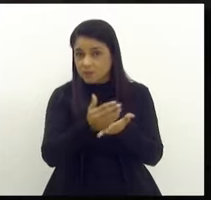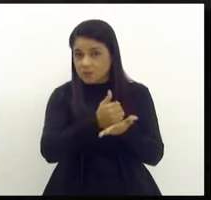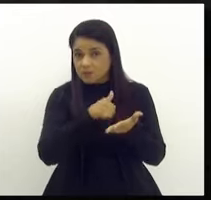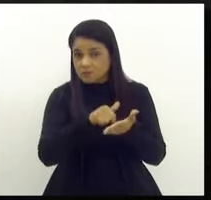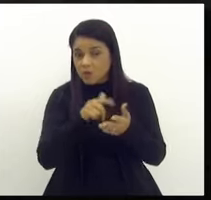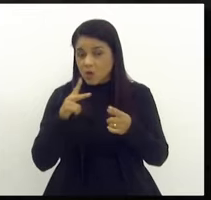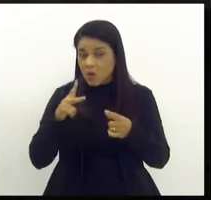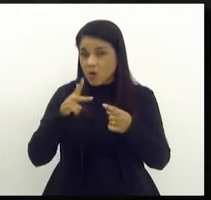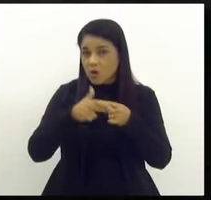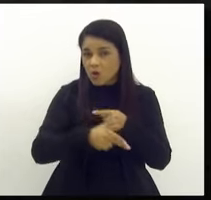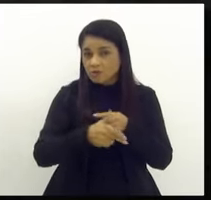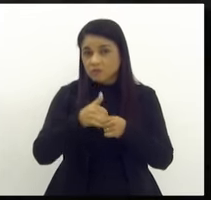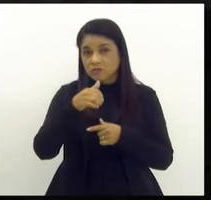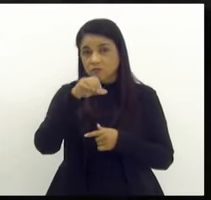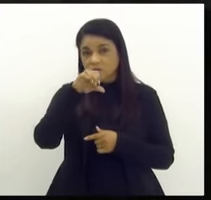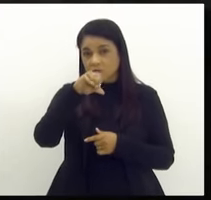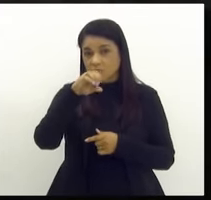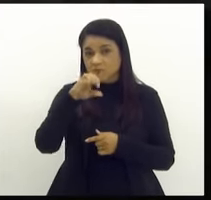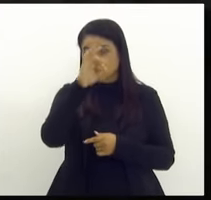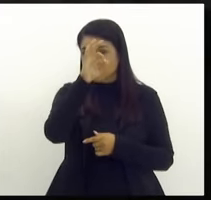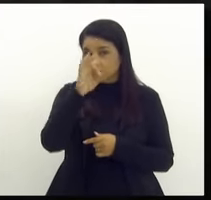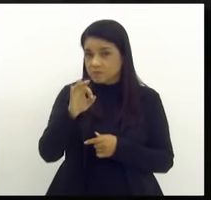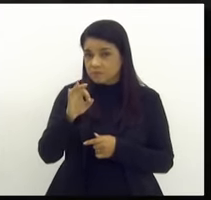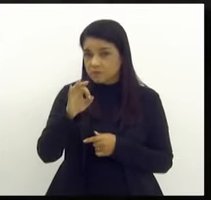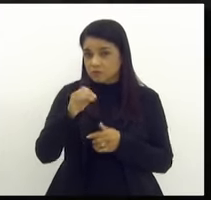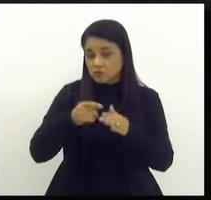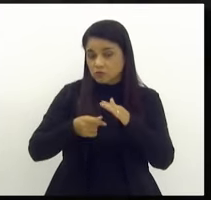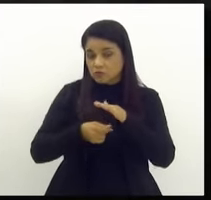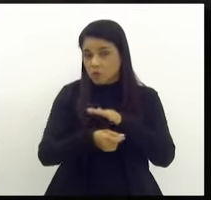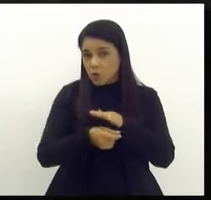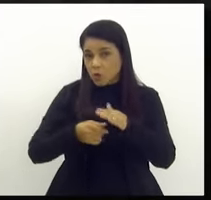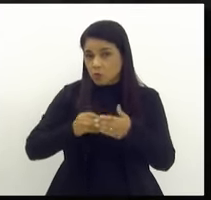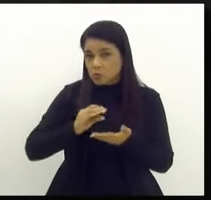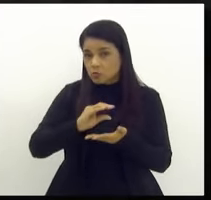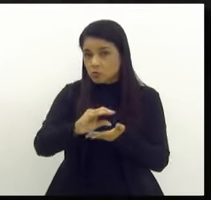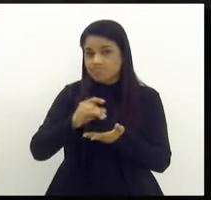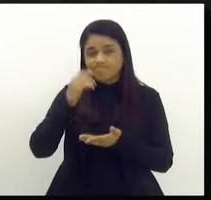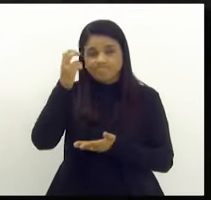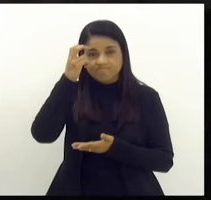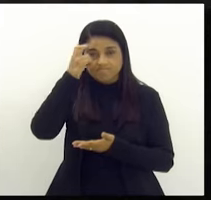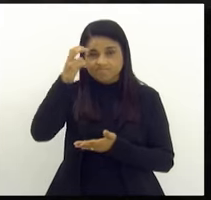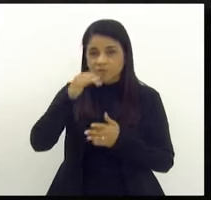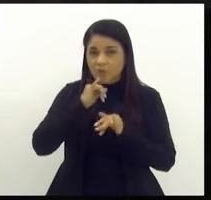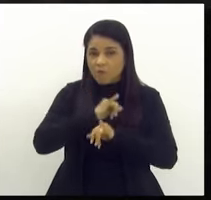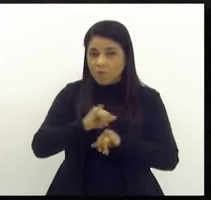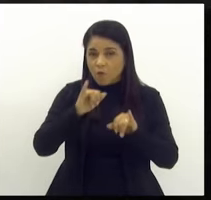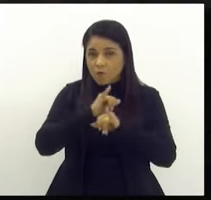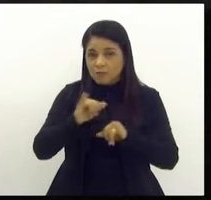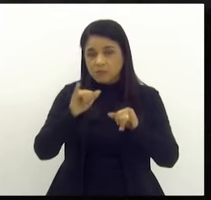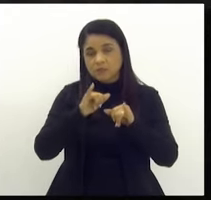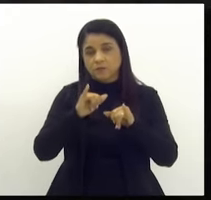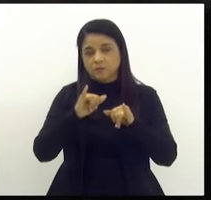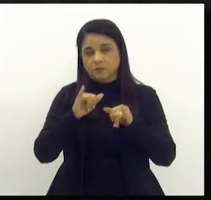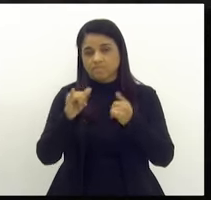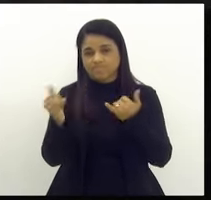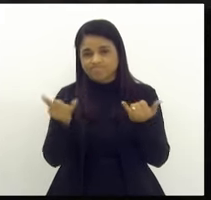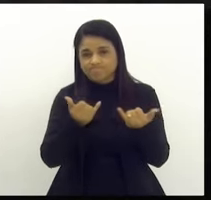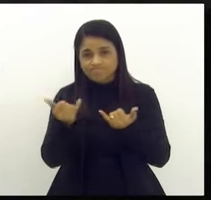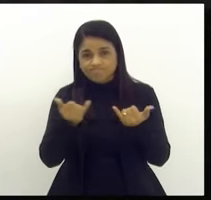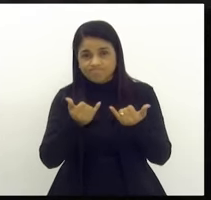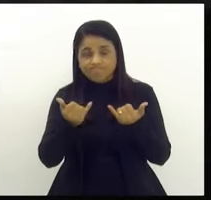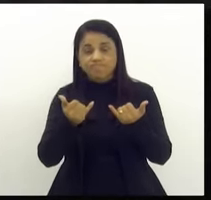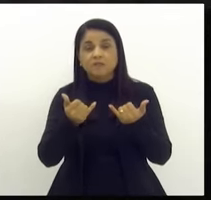corte de 90% dos recursos destinado à inteligência a informação